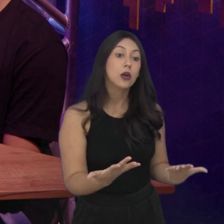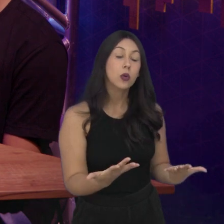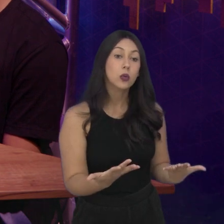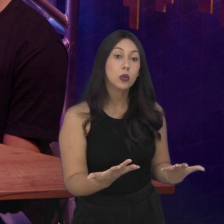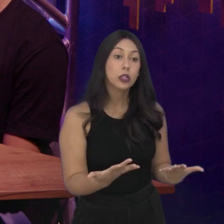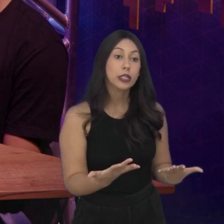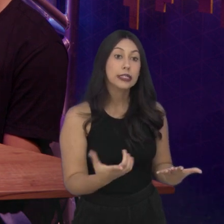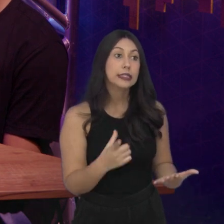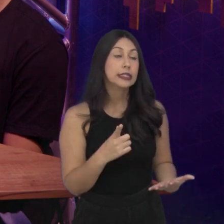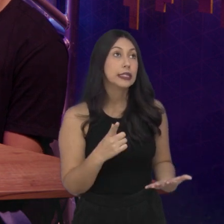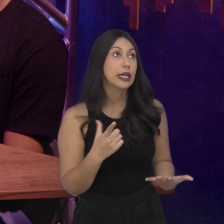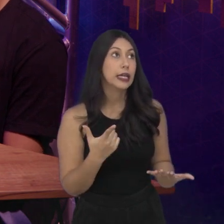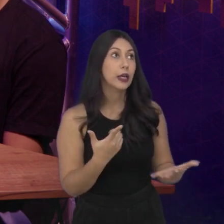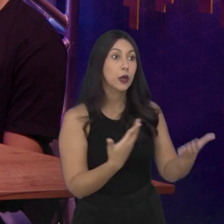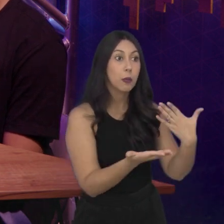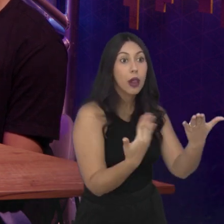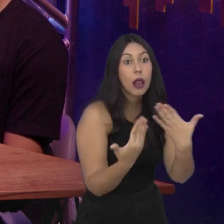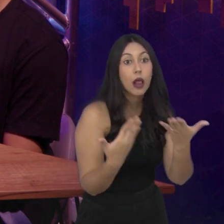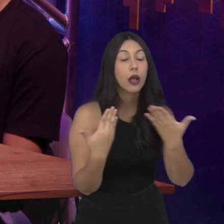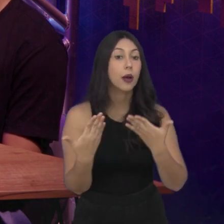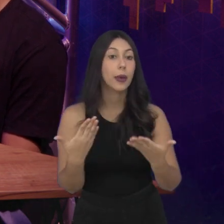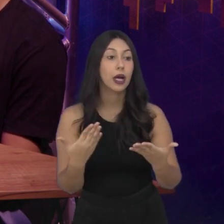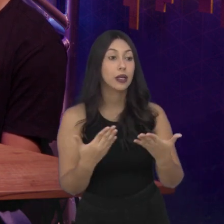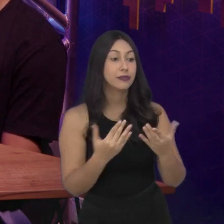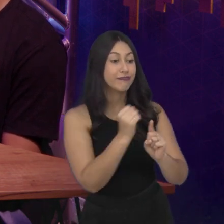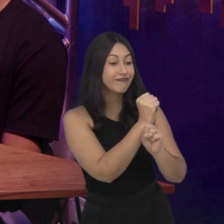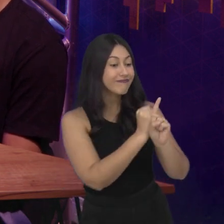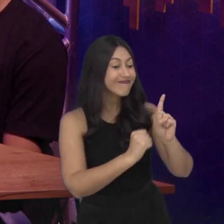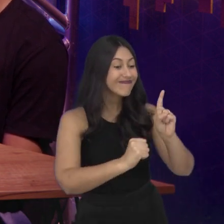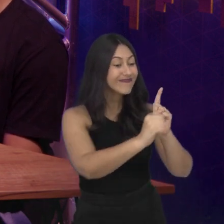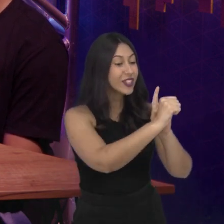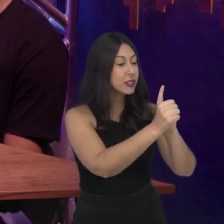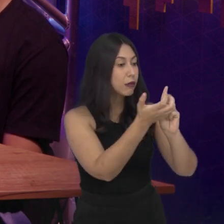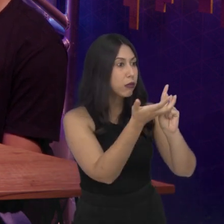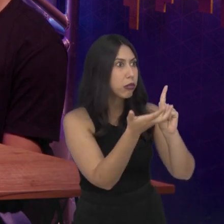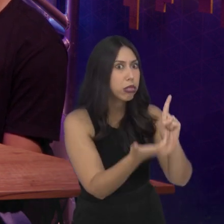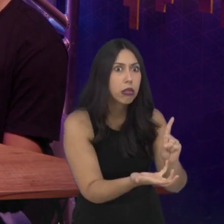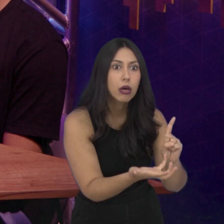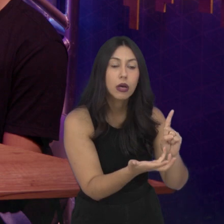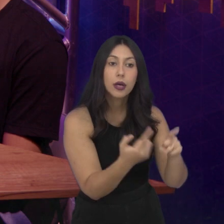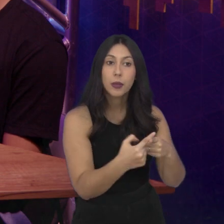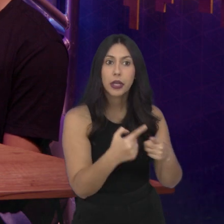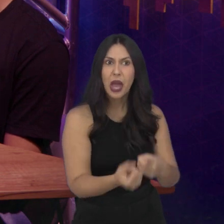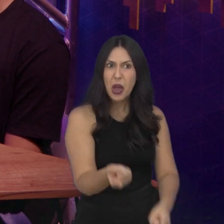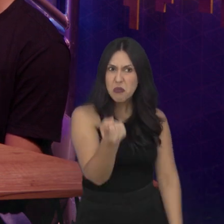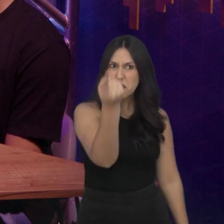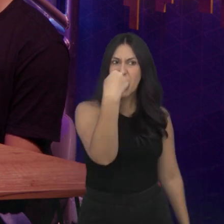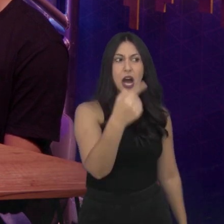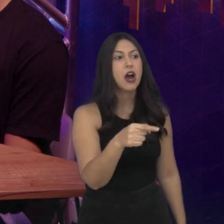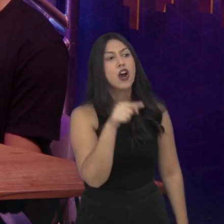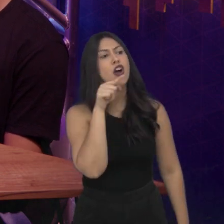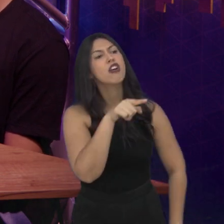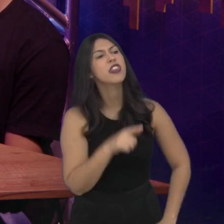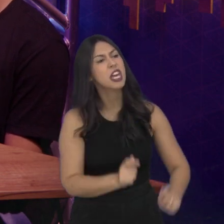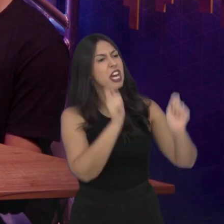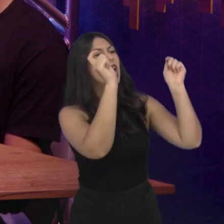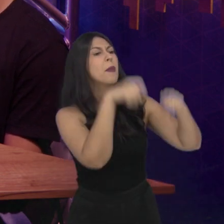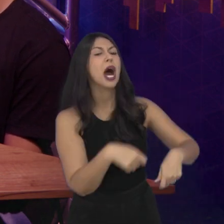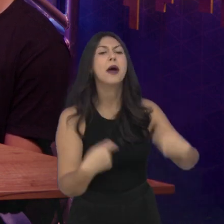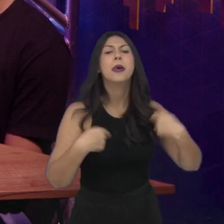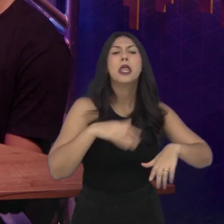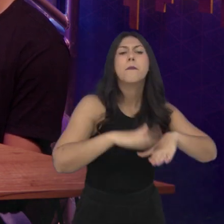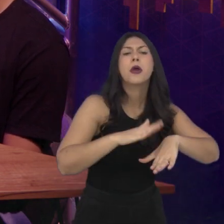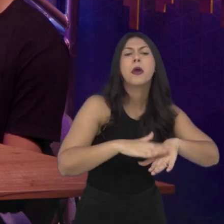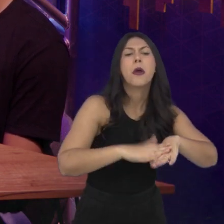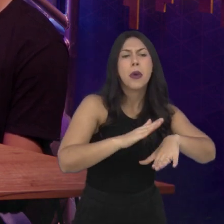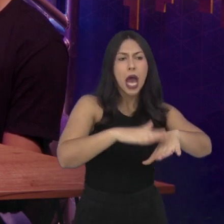têm muito disso, né, de falar sobre essa questão da sociedade do cansaço. Então, uma sociedade que fala pra gente que a gente pode tudo, que a gente tem que fazer